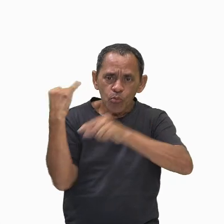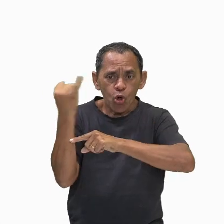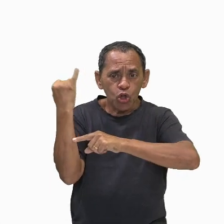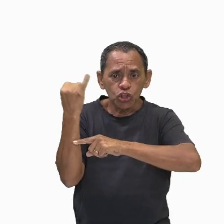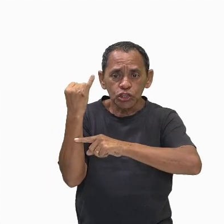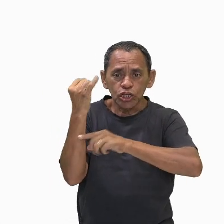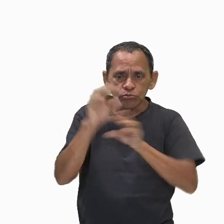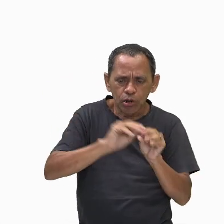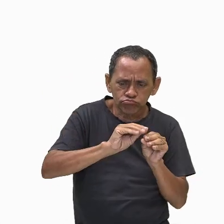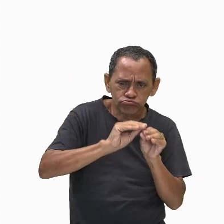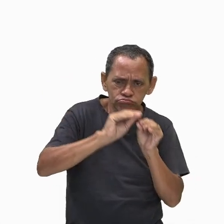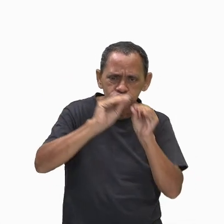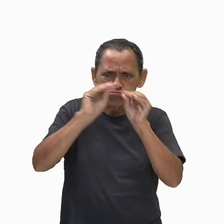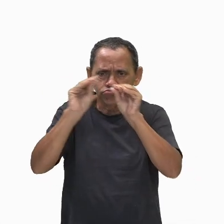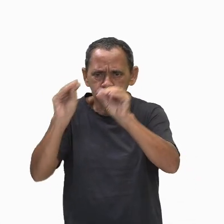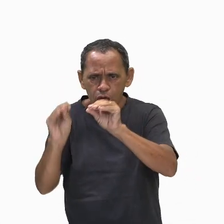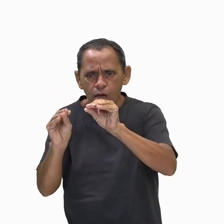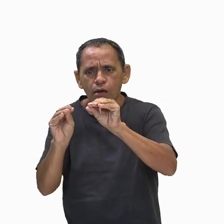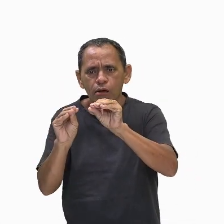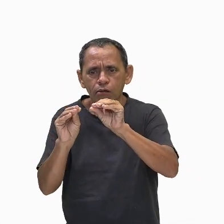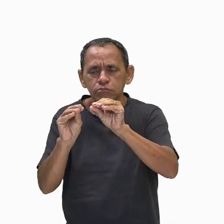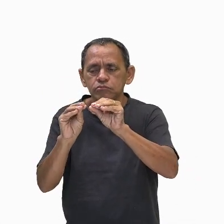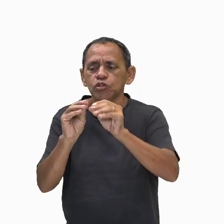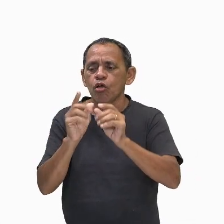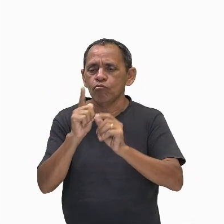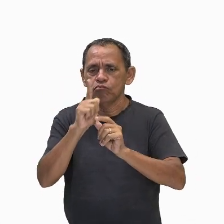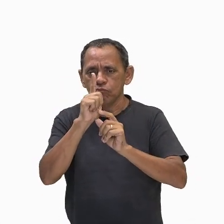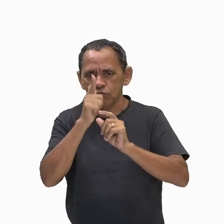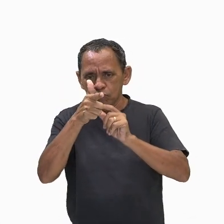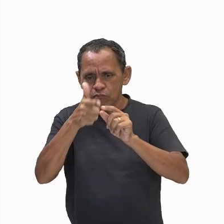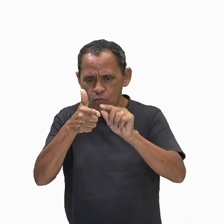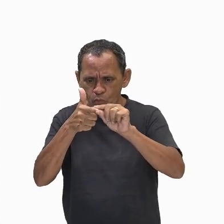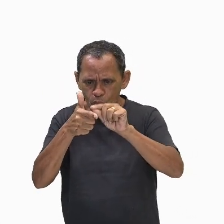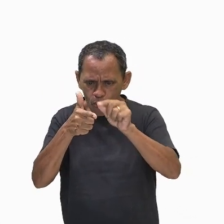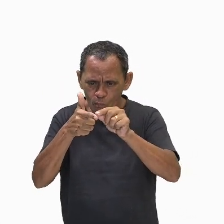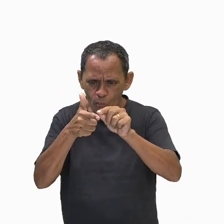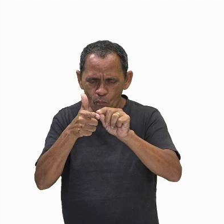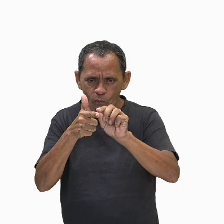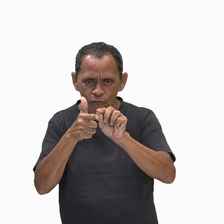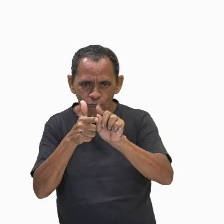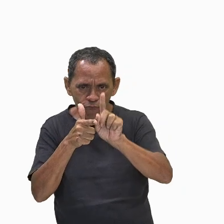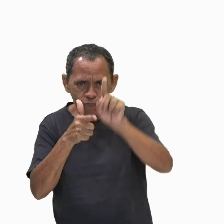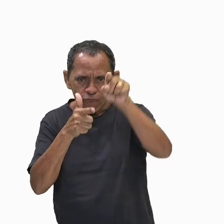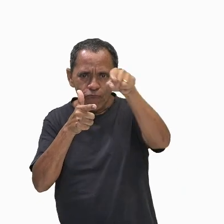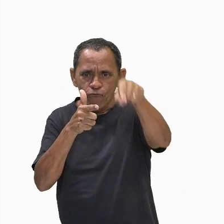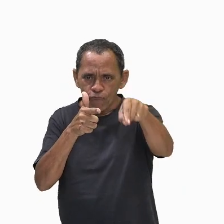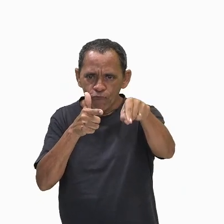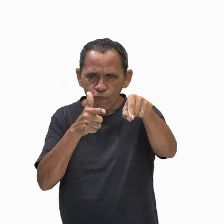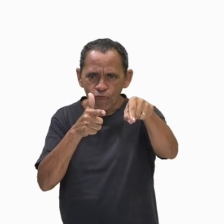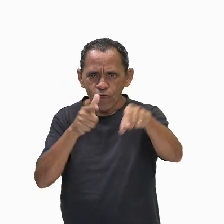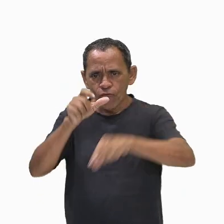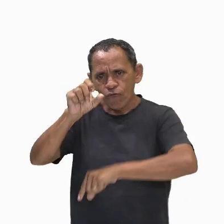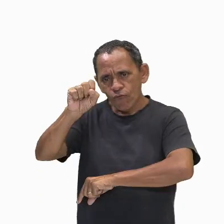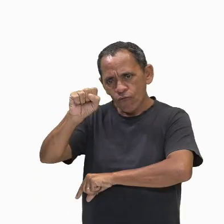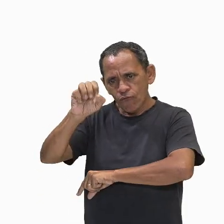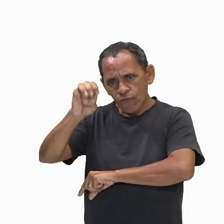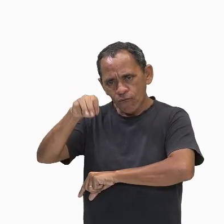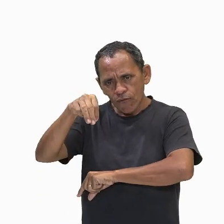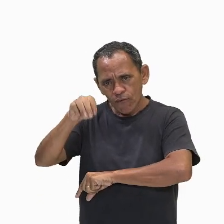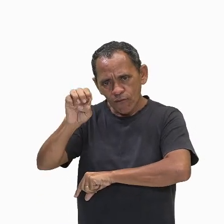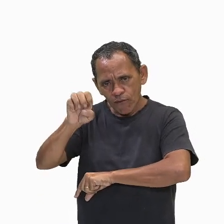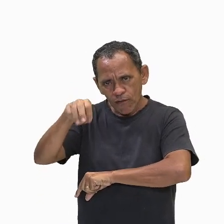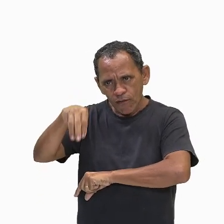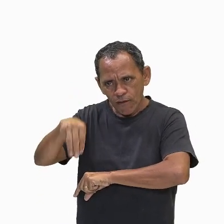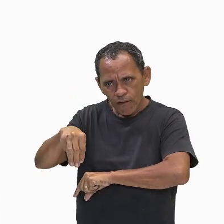né, para o meio externo do sêmen, tá? E esse sêmen vai ser ali a secreção